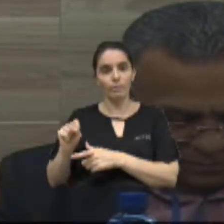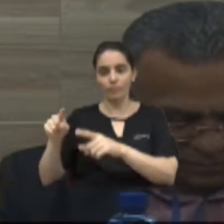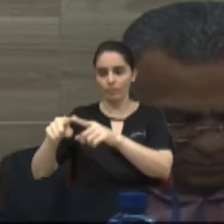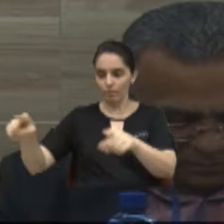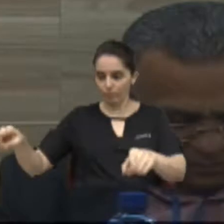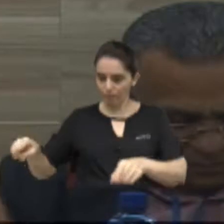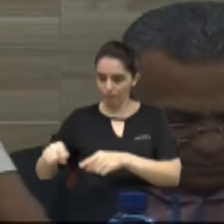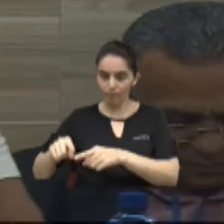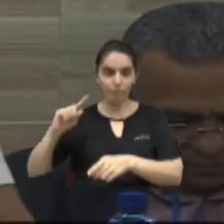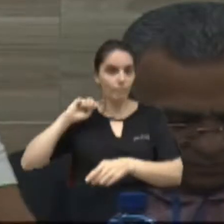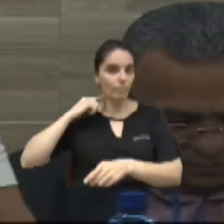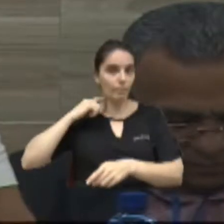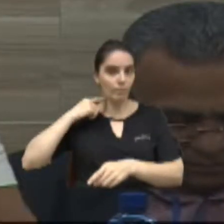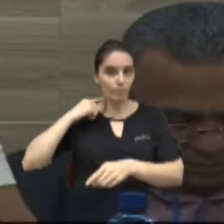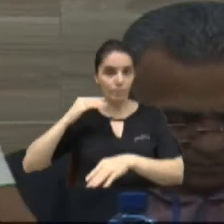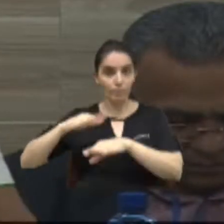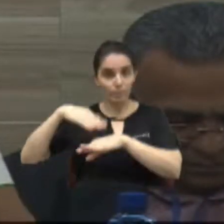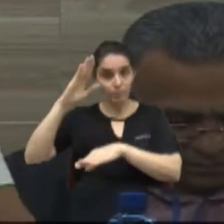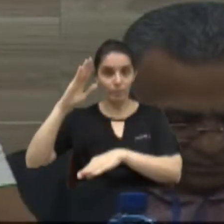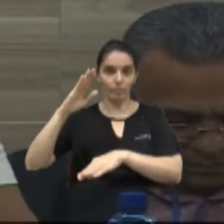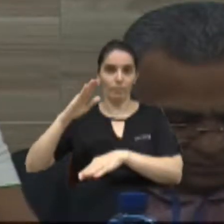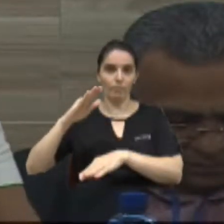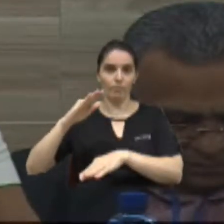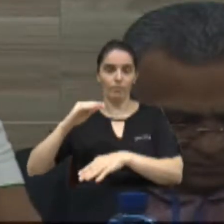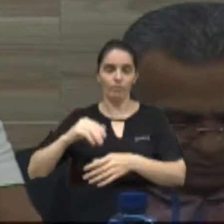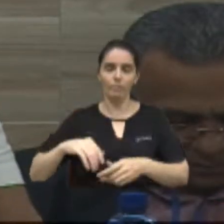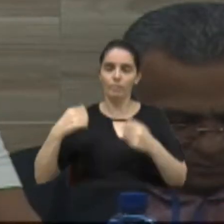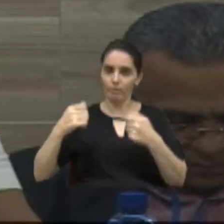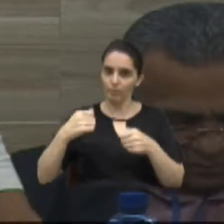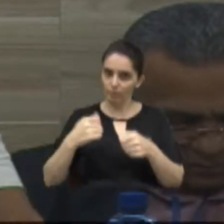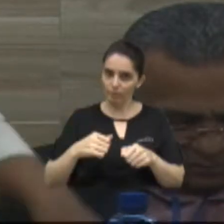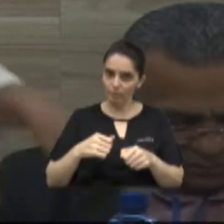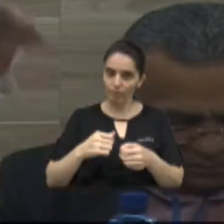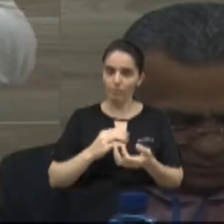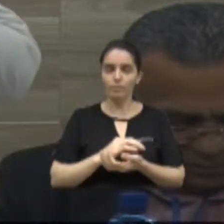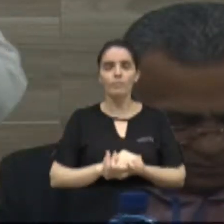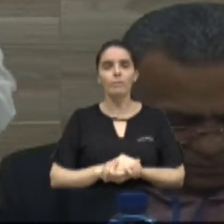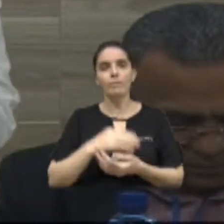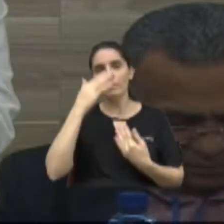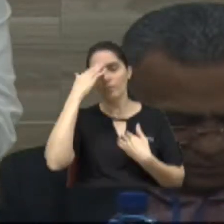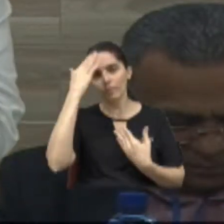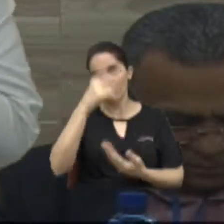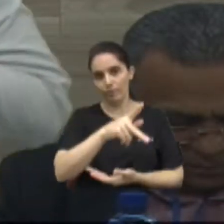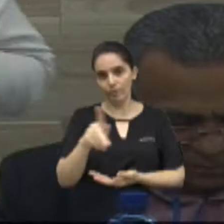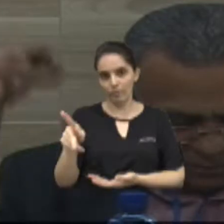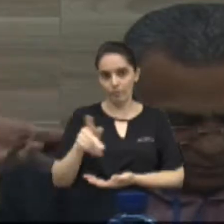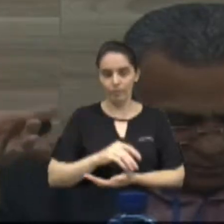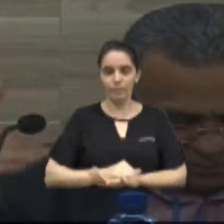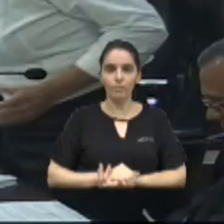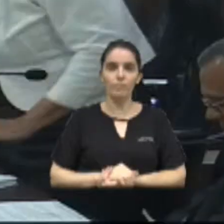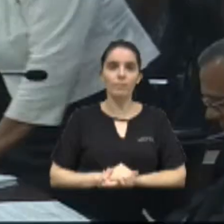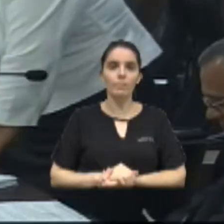caçambas sejam colocadas à disposição para a coleta de lixo naquela região. Muito obrigada, senhor presidente.